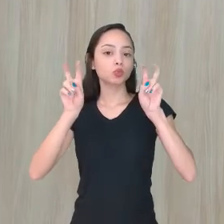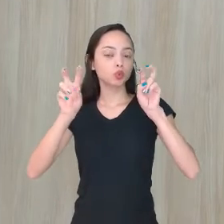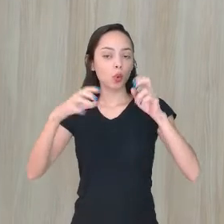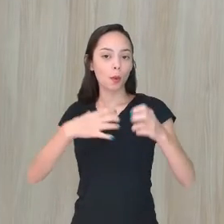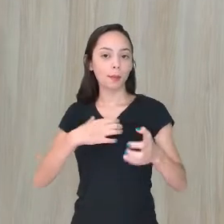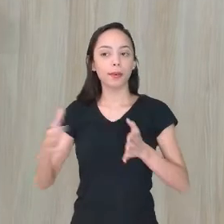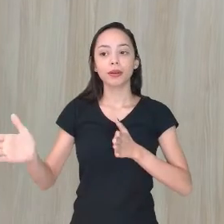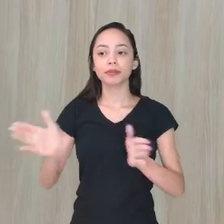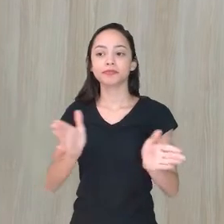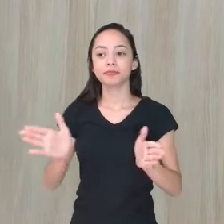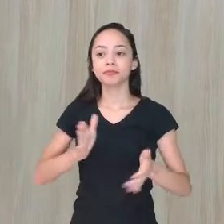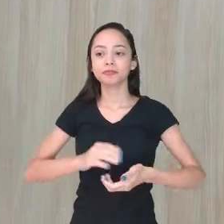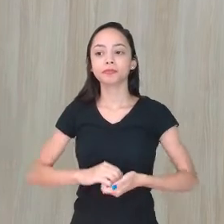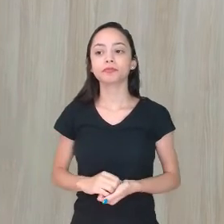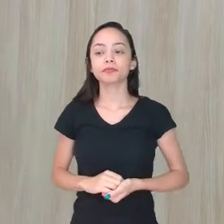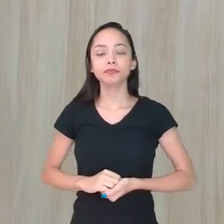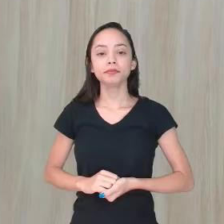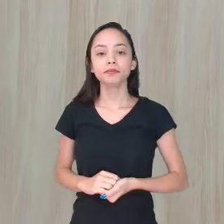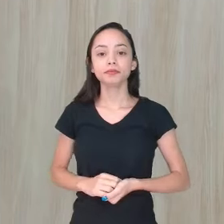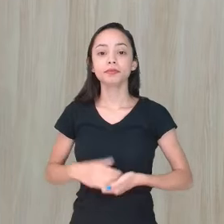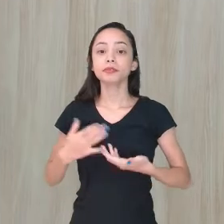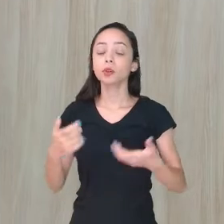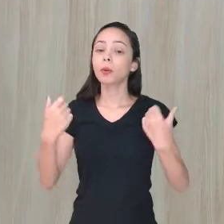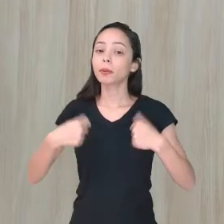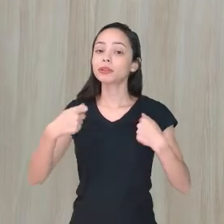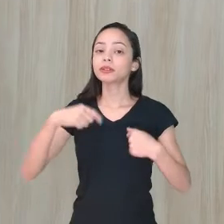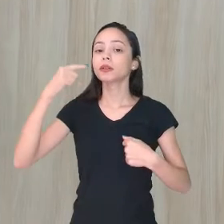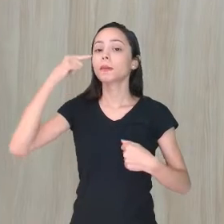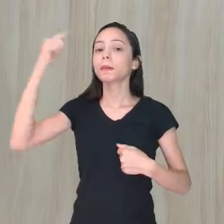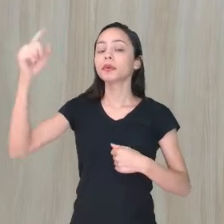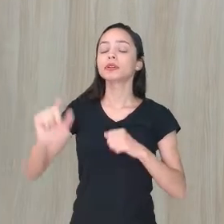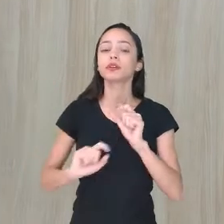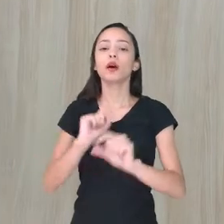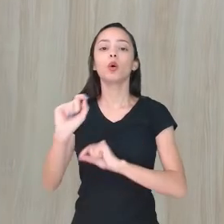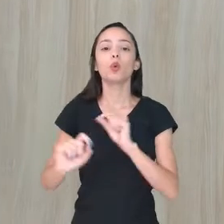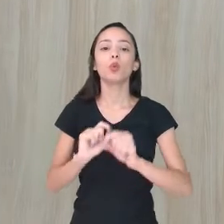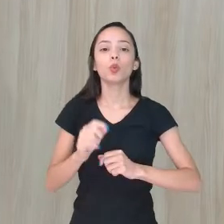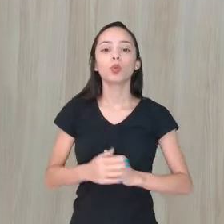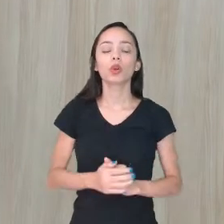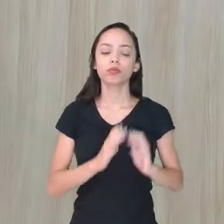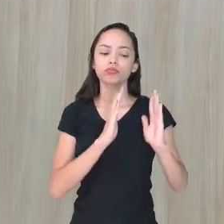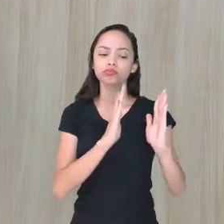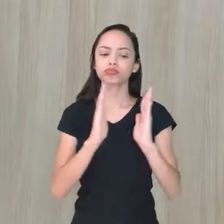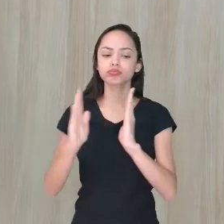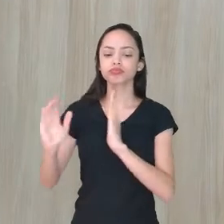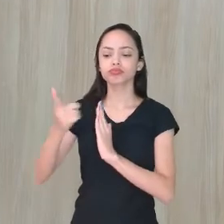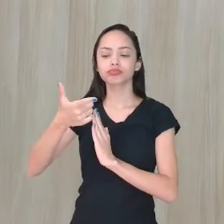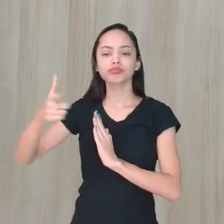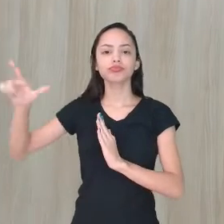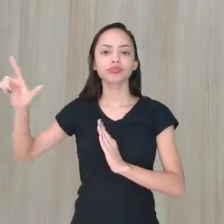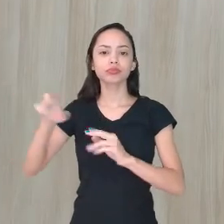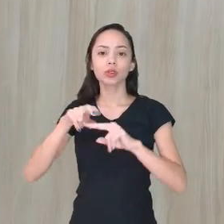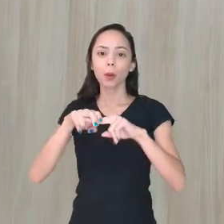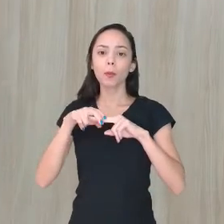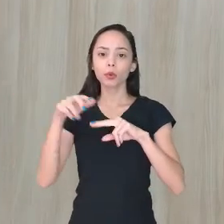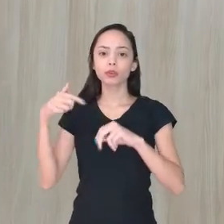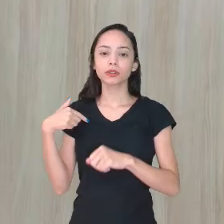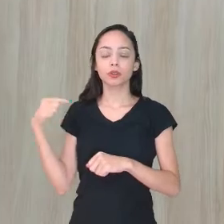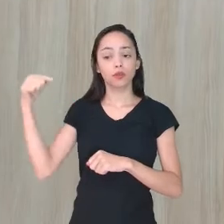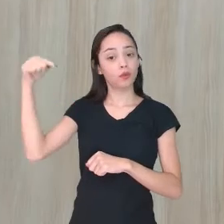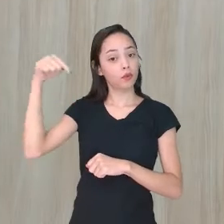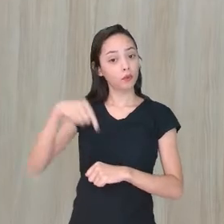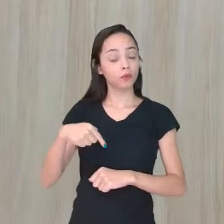acessibilidade, a gente também precisa pensar, né, em outras questões. E aí, por isso, eu vou me descrever, tá